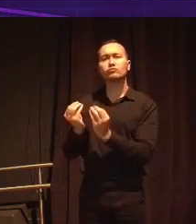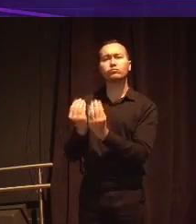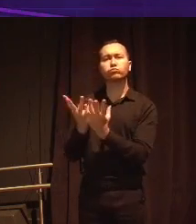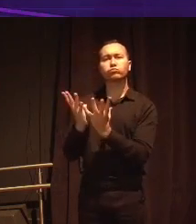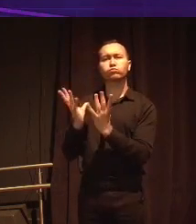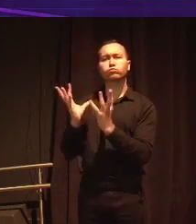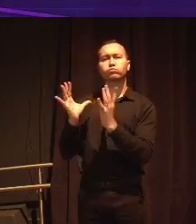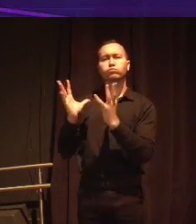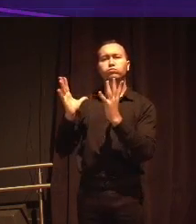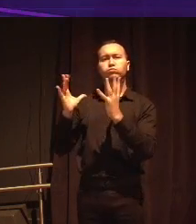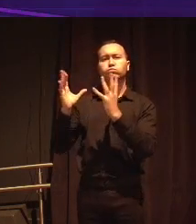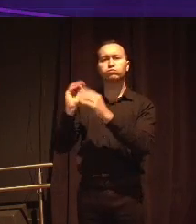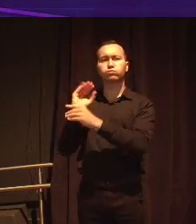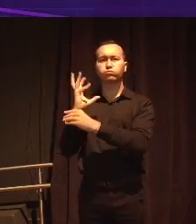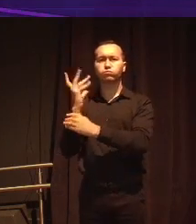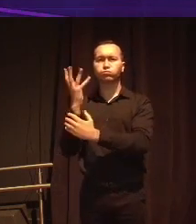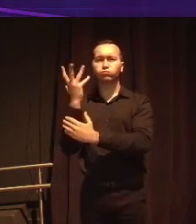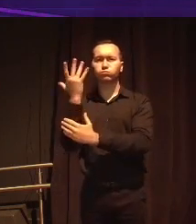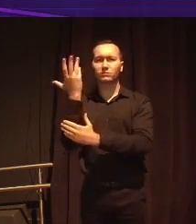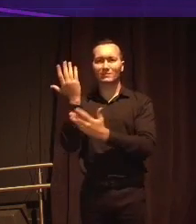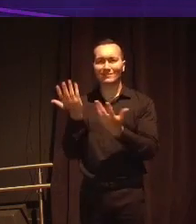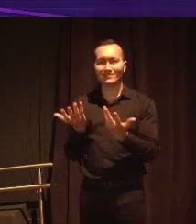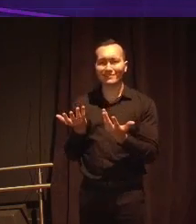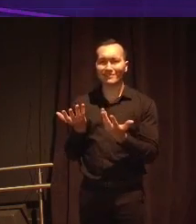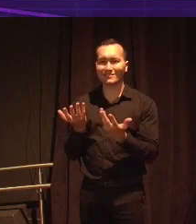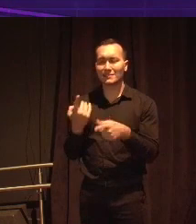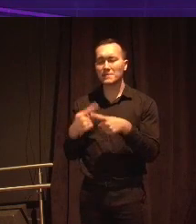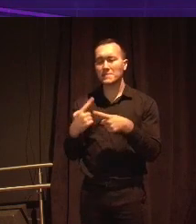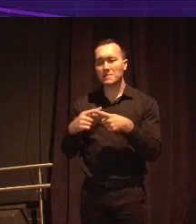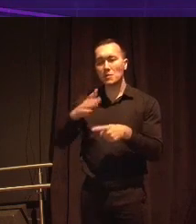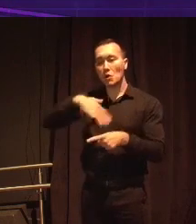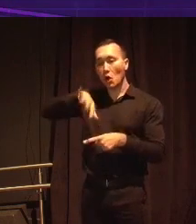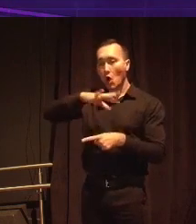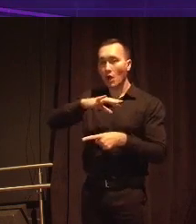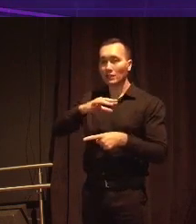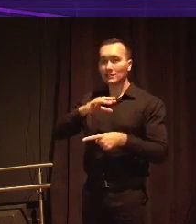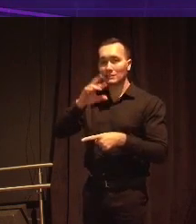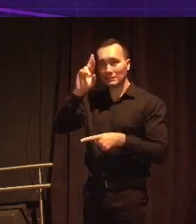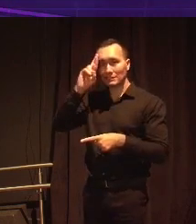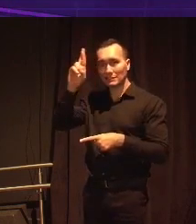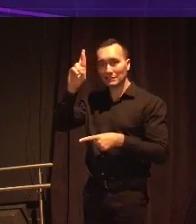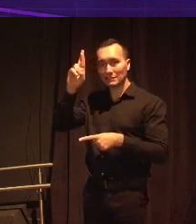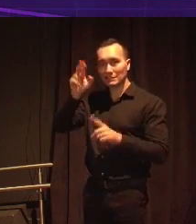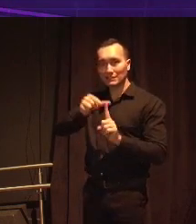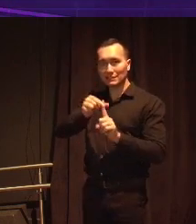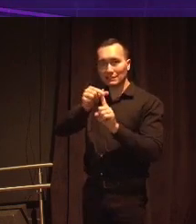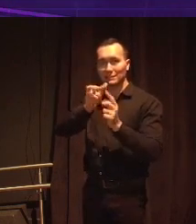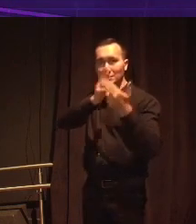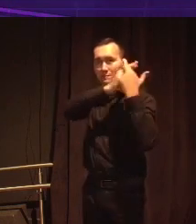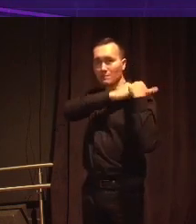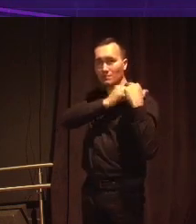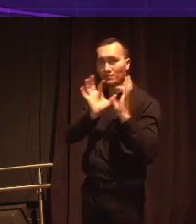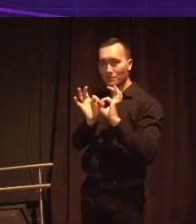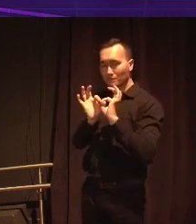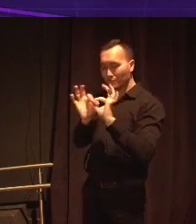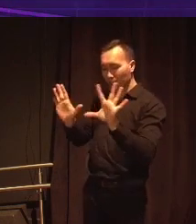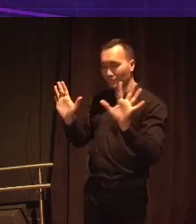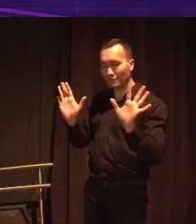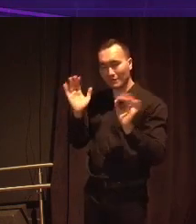com responsabilidade e sempre fazendo o tal do walk the talk, né? A gente tem que